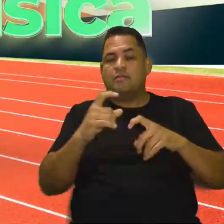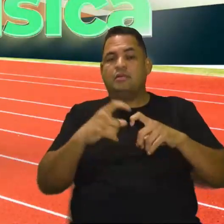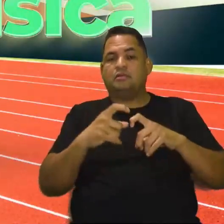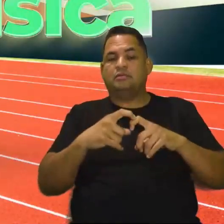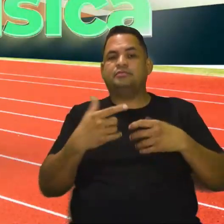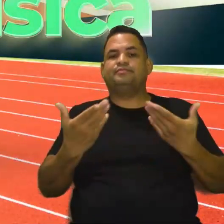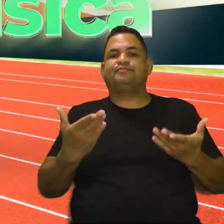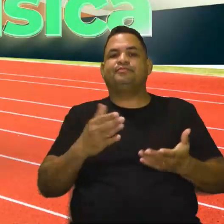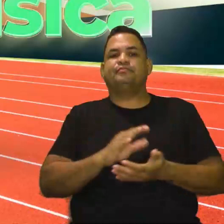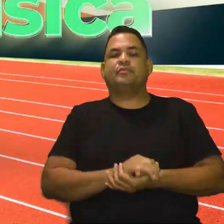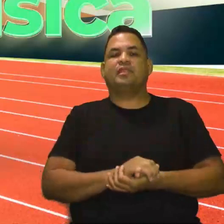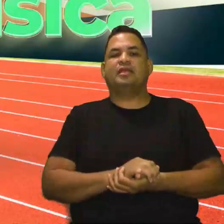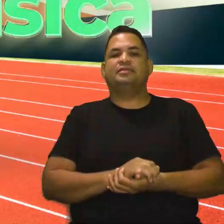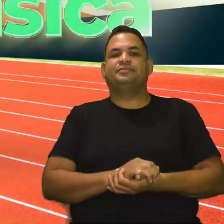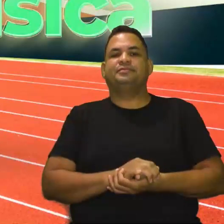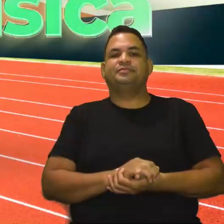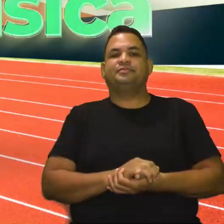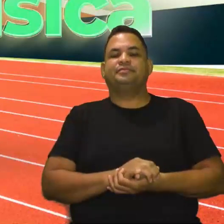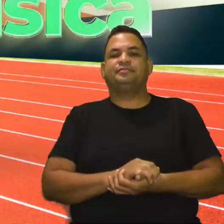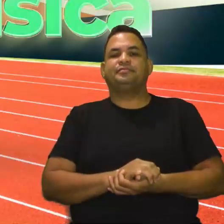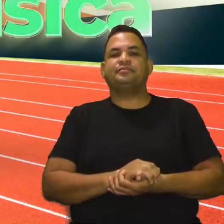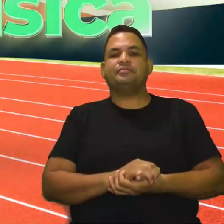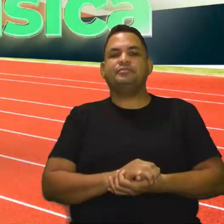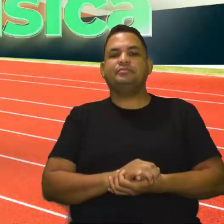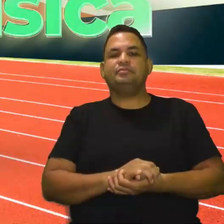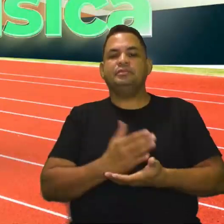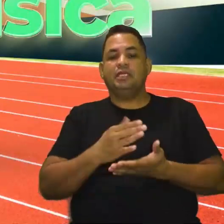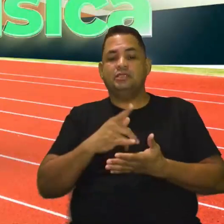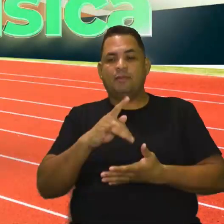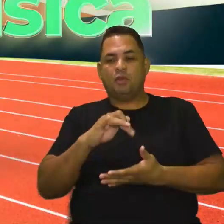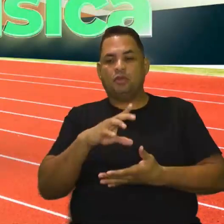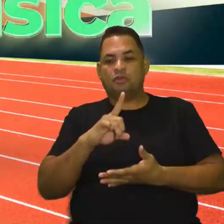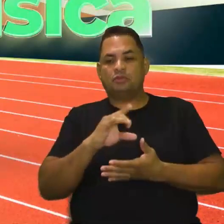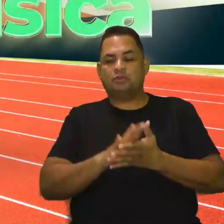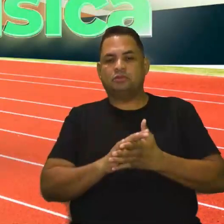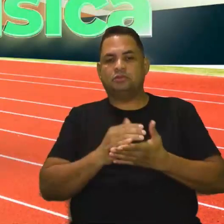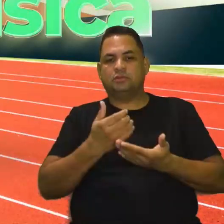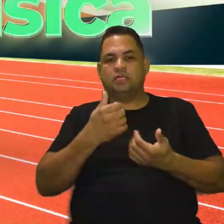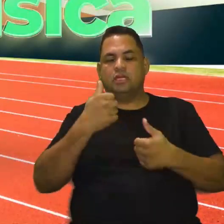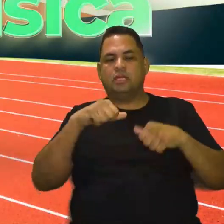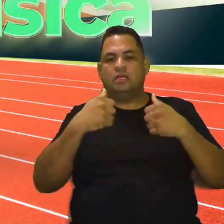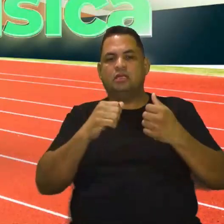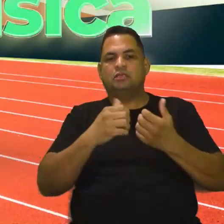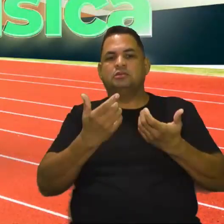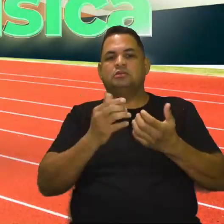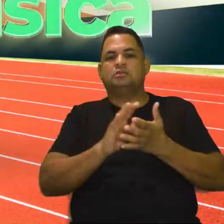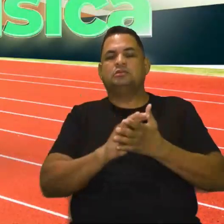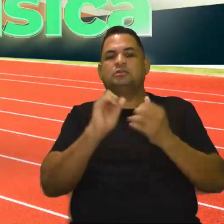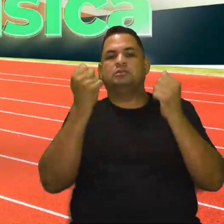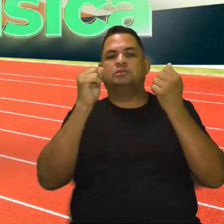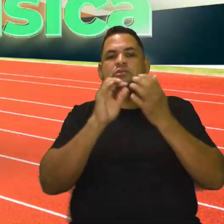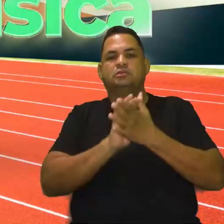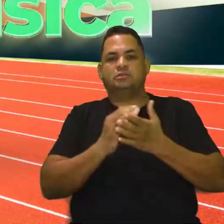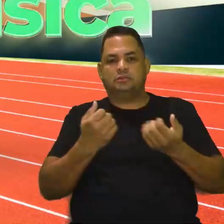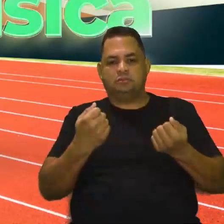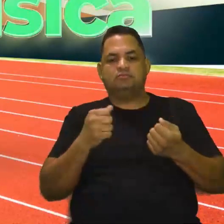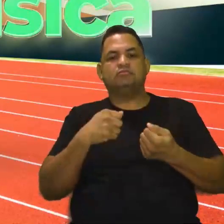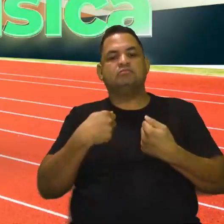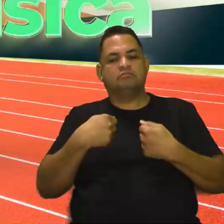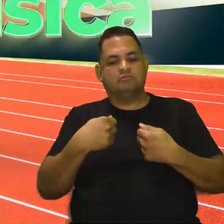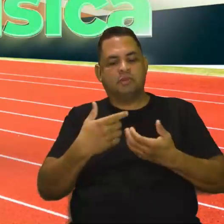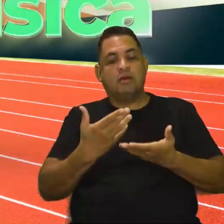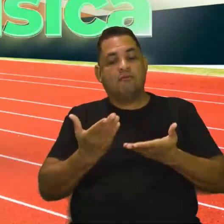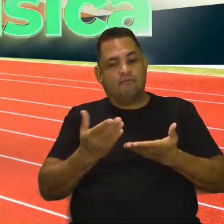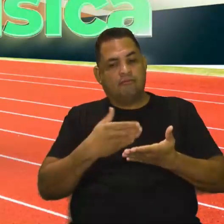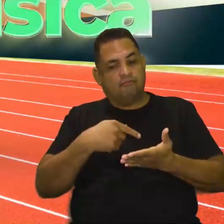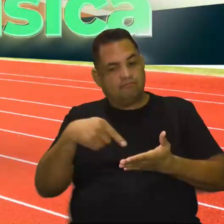avaliação médica. E essa prontidão para a atividade física faz com que o profissional diga assim, vamos fazer